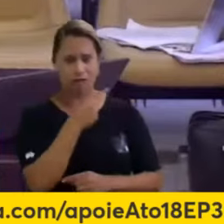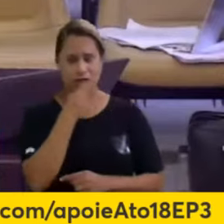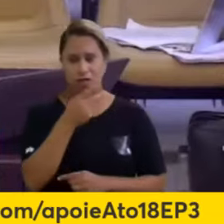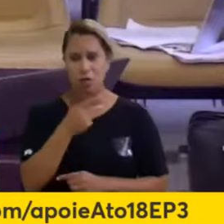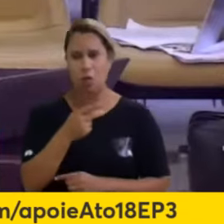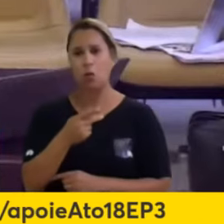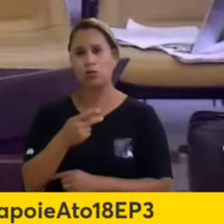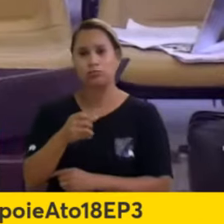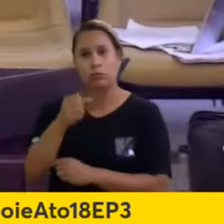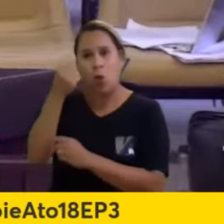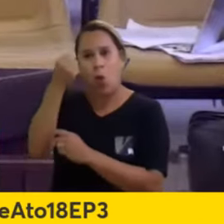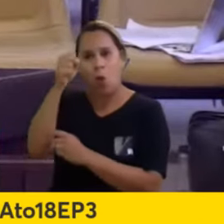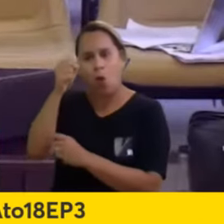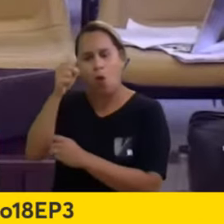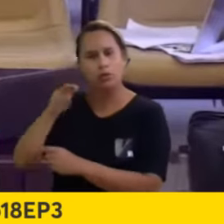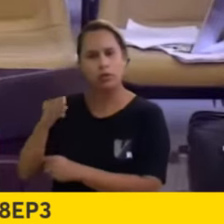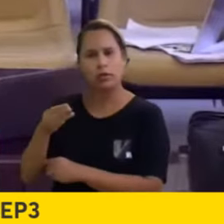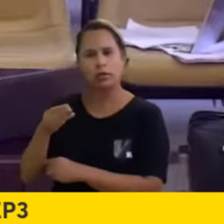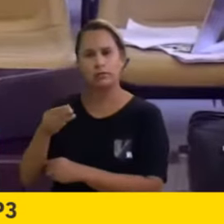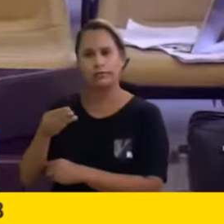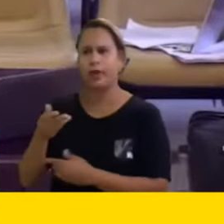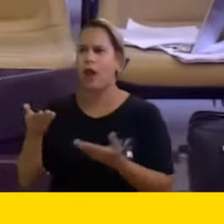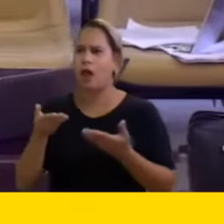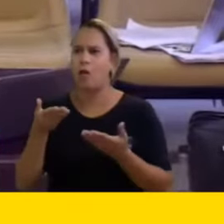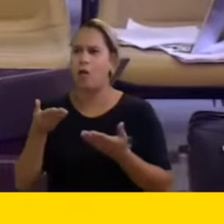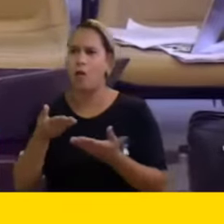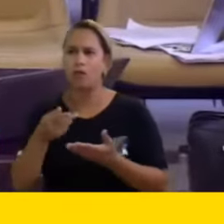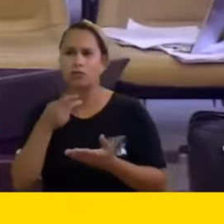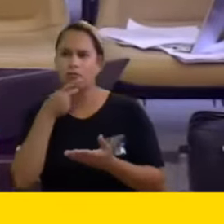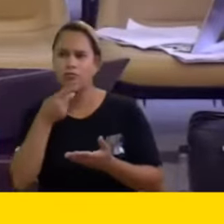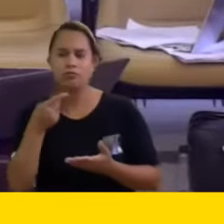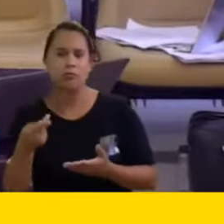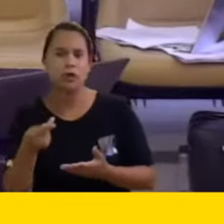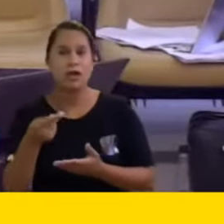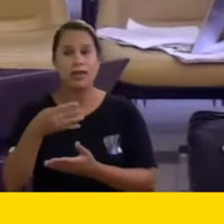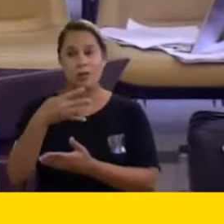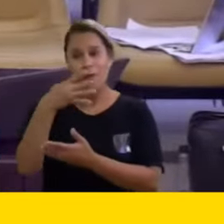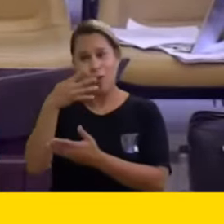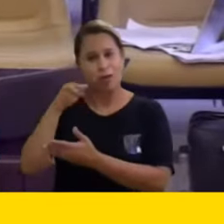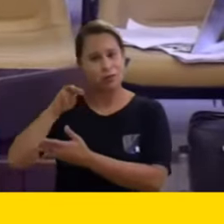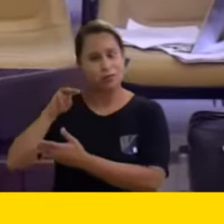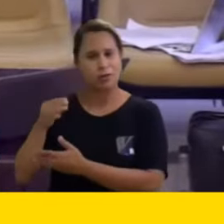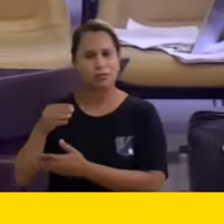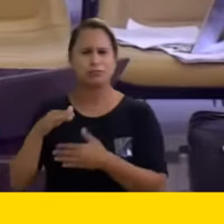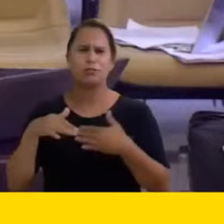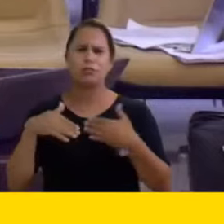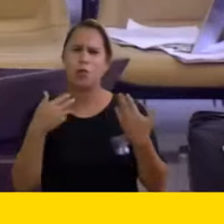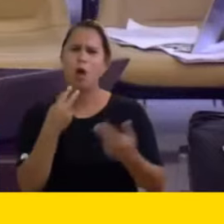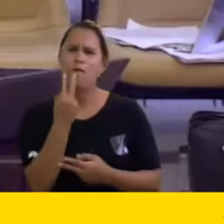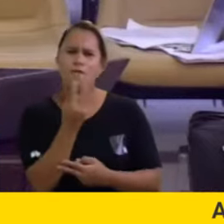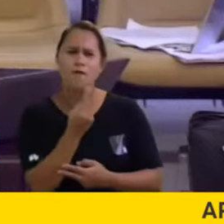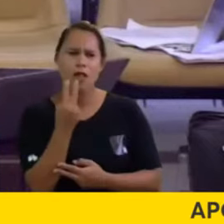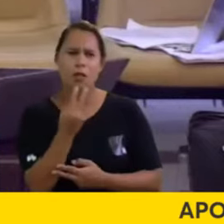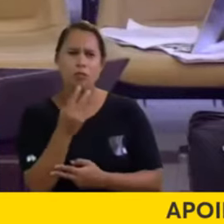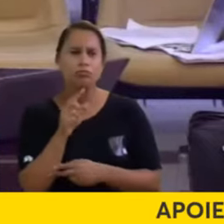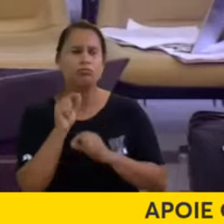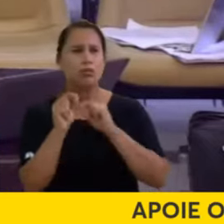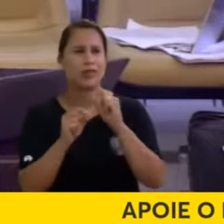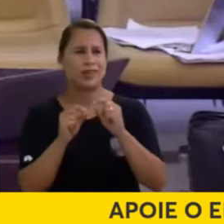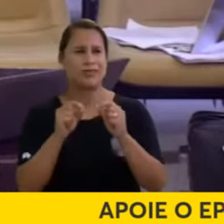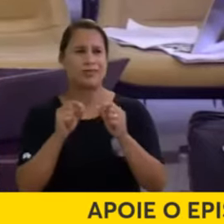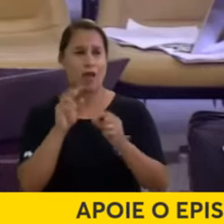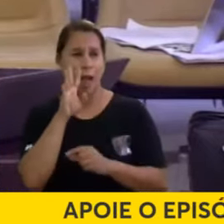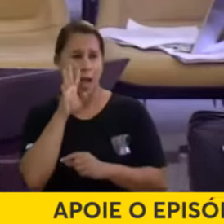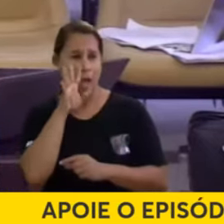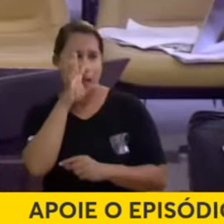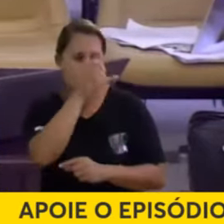em quatro A petição dele fala em 21 então assim qual é o valor Dr Fogaça do abuso quanto que